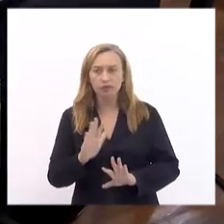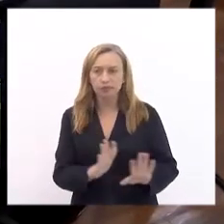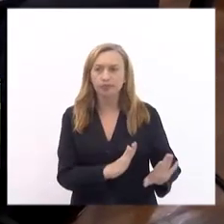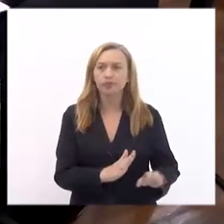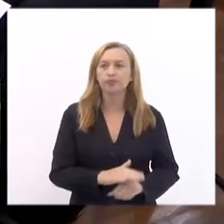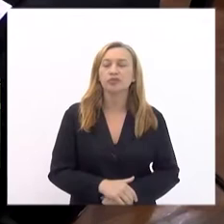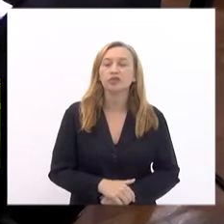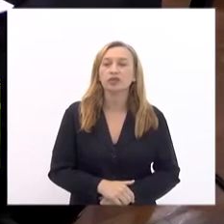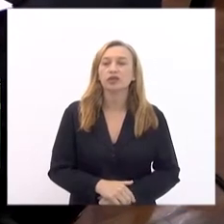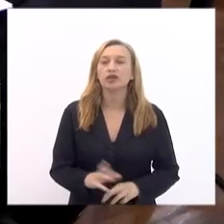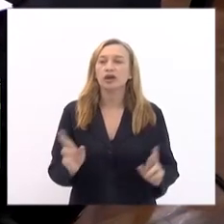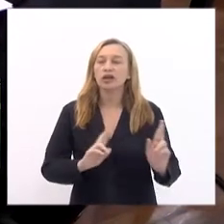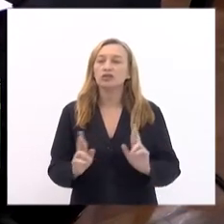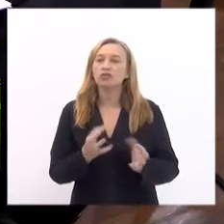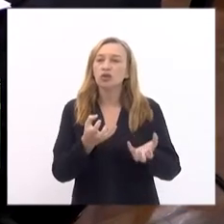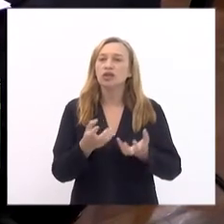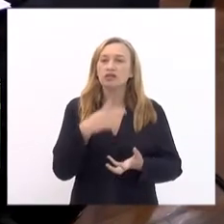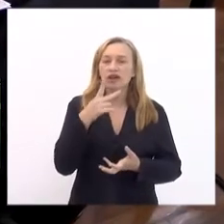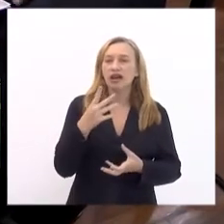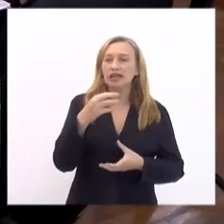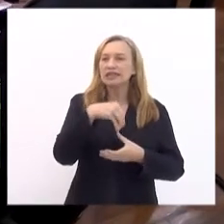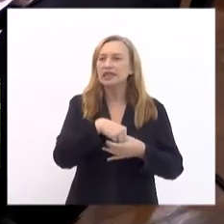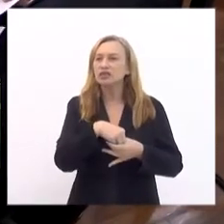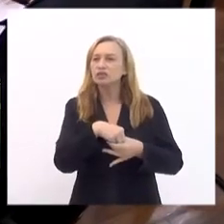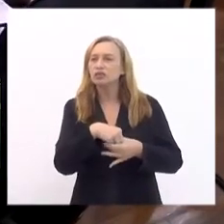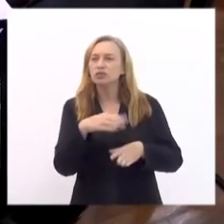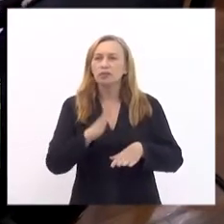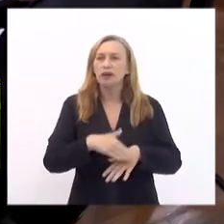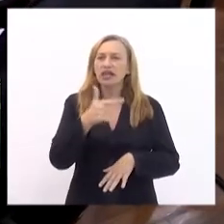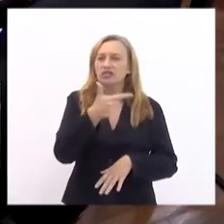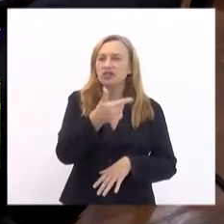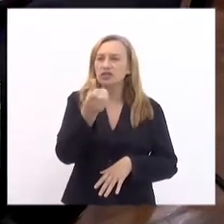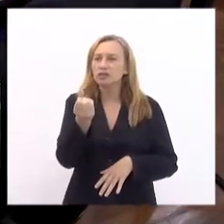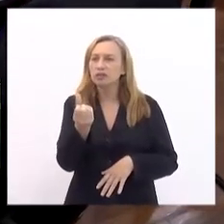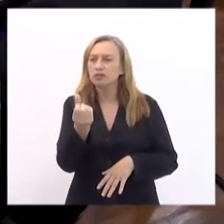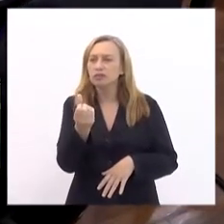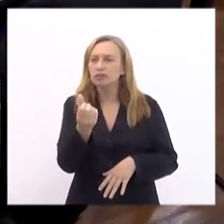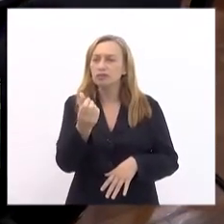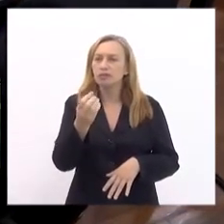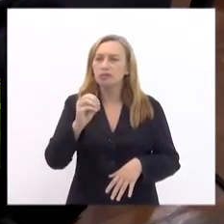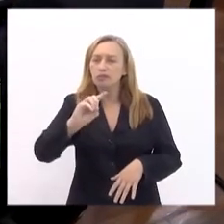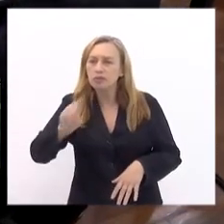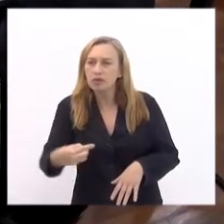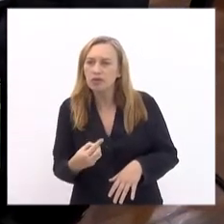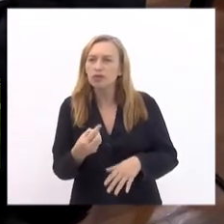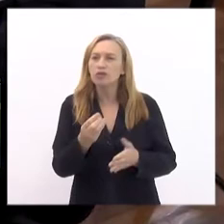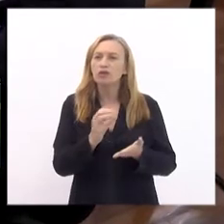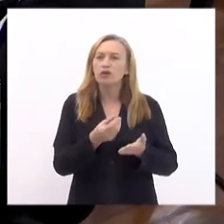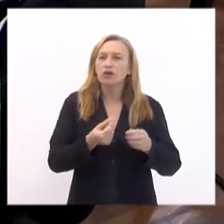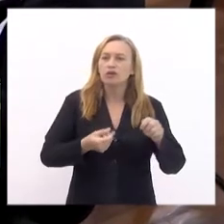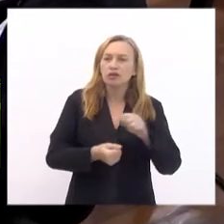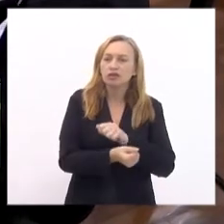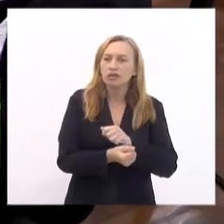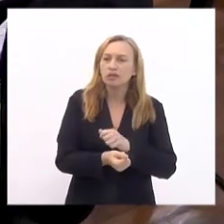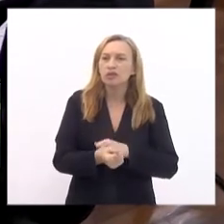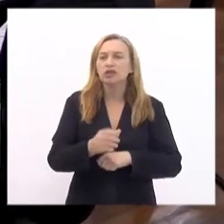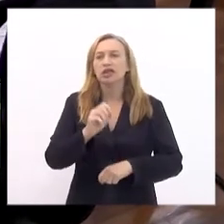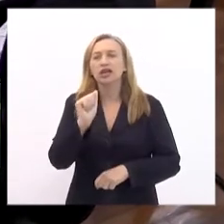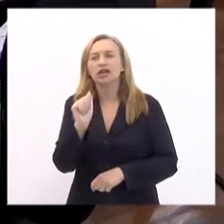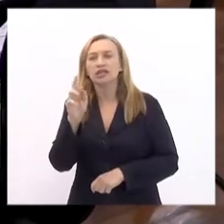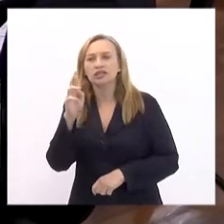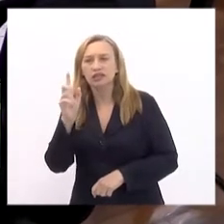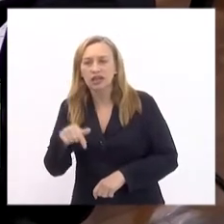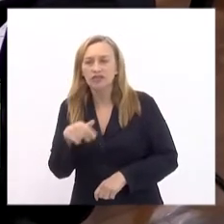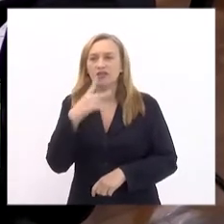Só um ponto que eu queria acrescentar, que dentro desses mais de 20 mil financiamentos que o André mencionou, cerca de